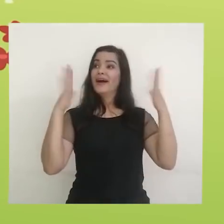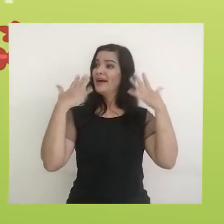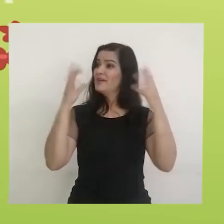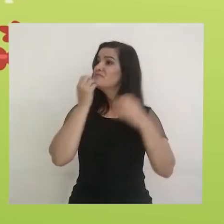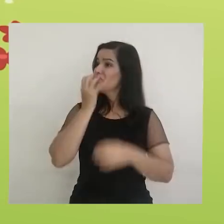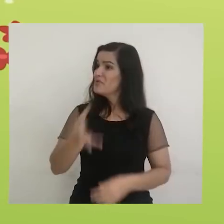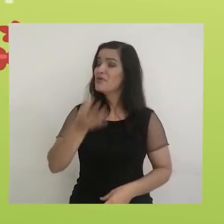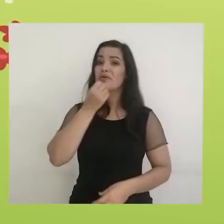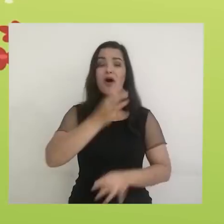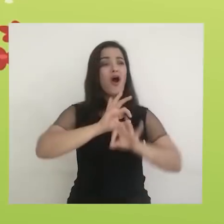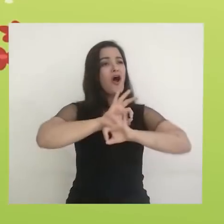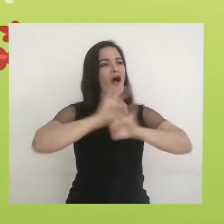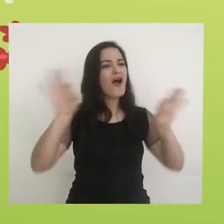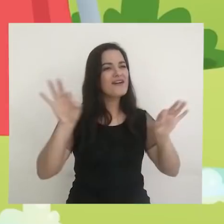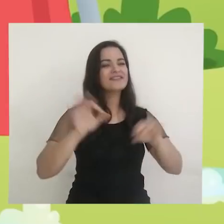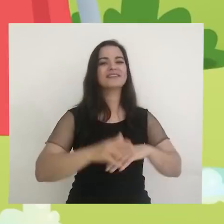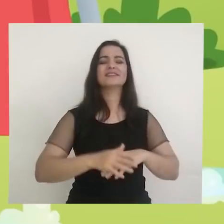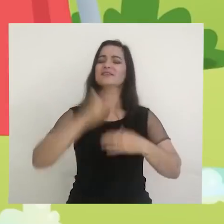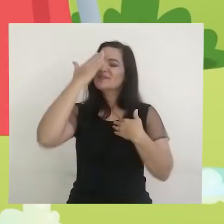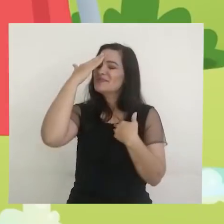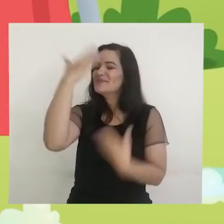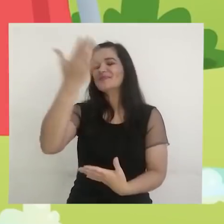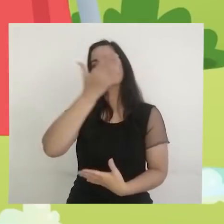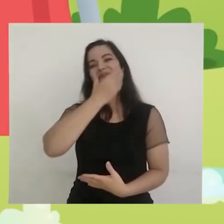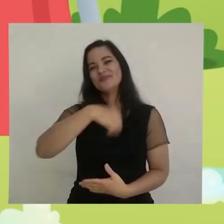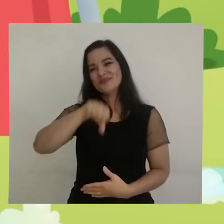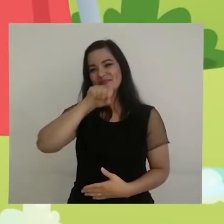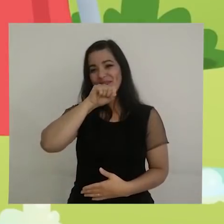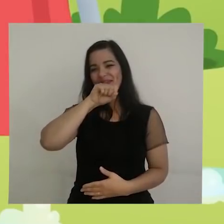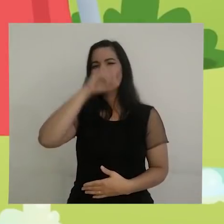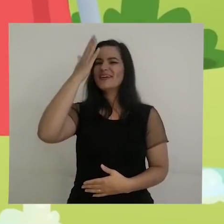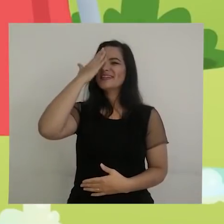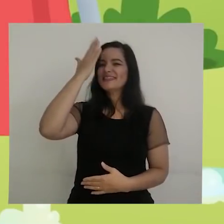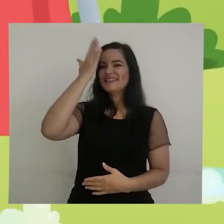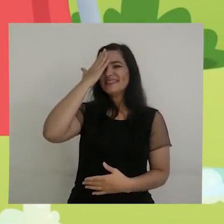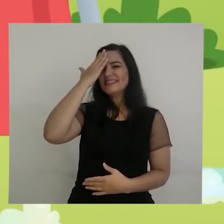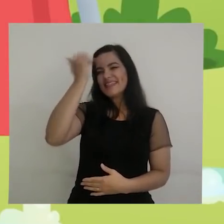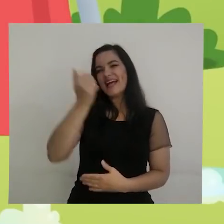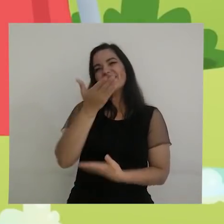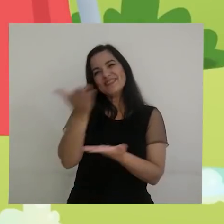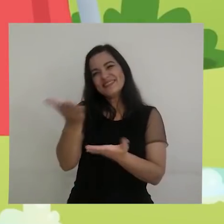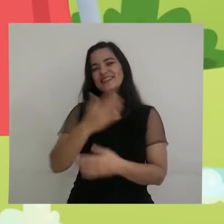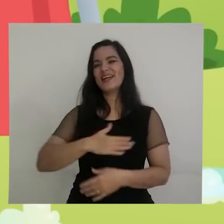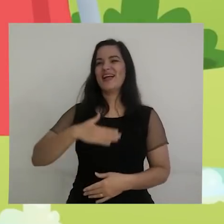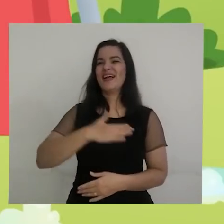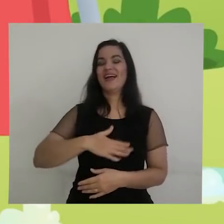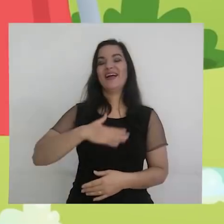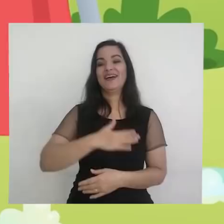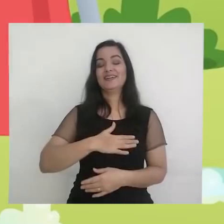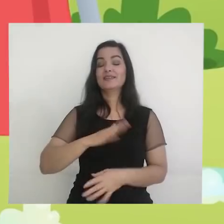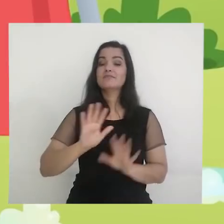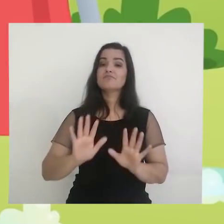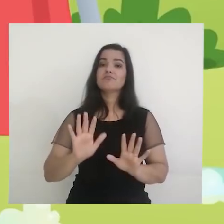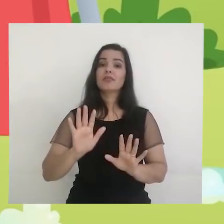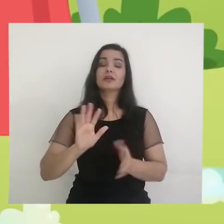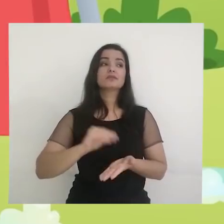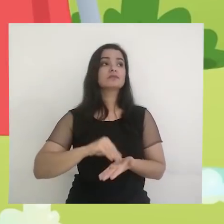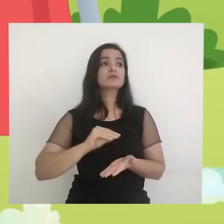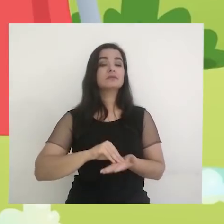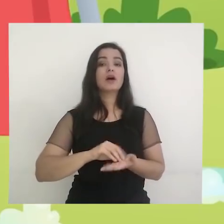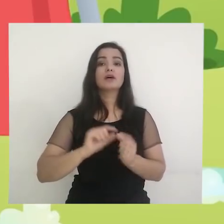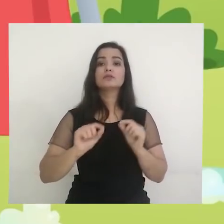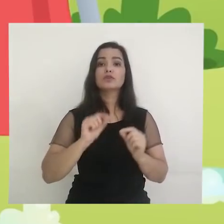Muito bom! Ficou ótimo! Obrigada, papai. Eu sabia que você ia gostar. Só senti falta da